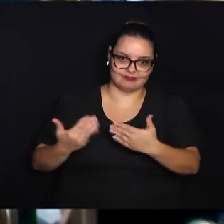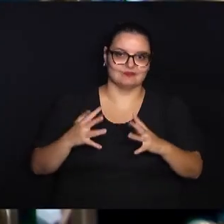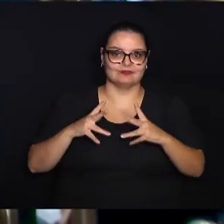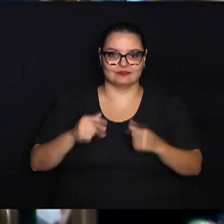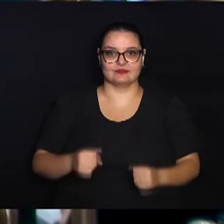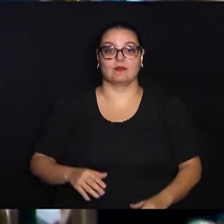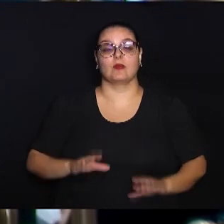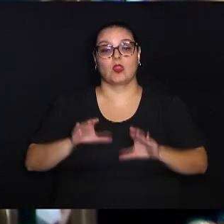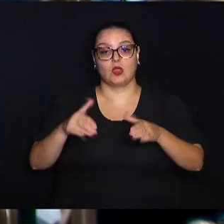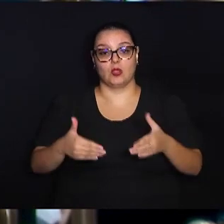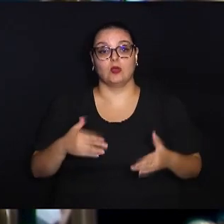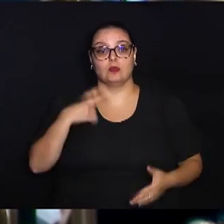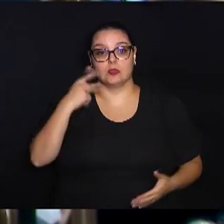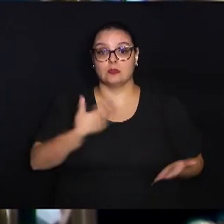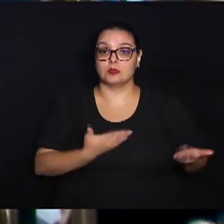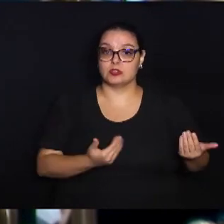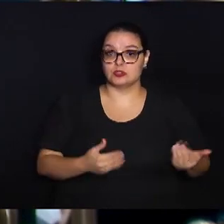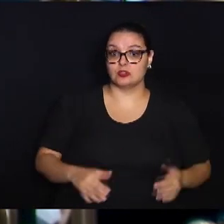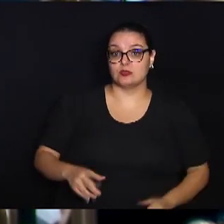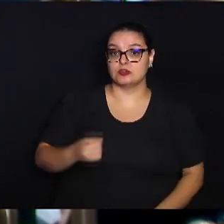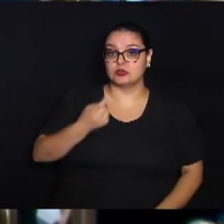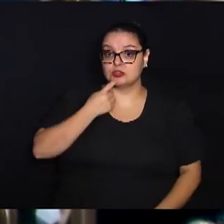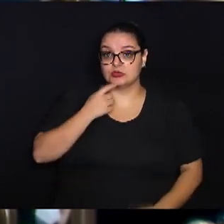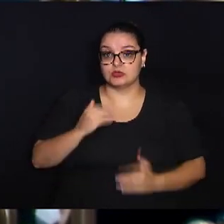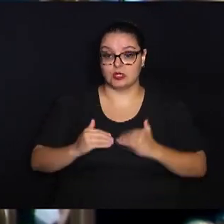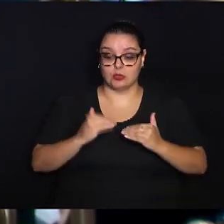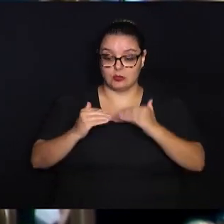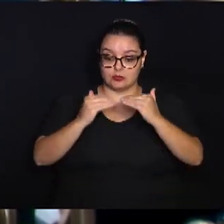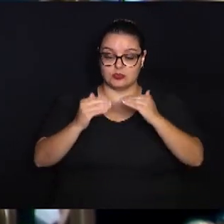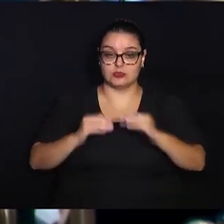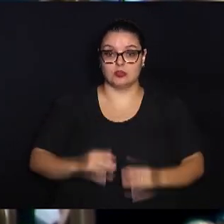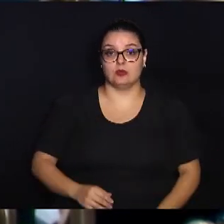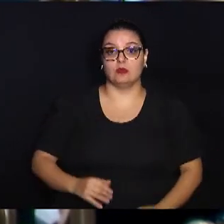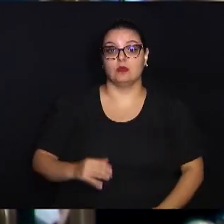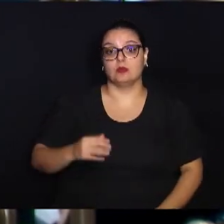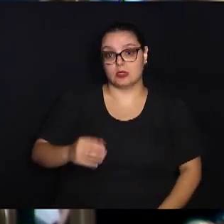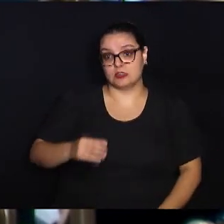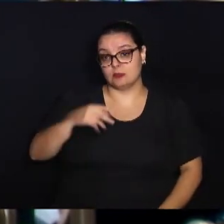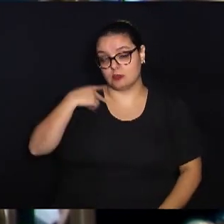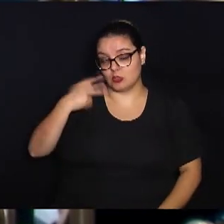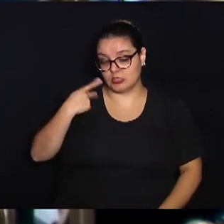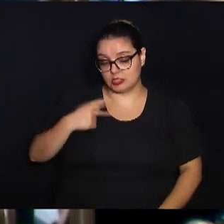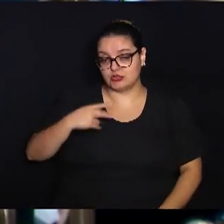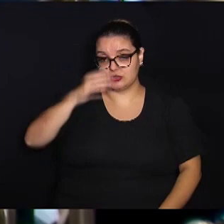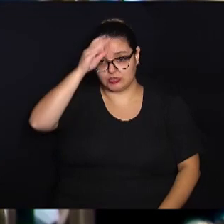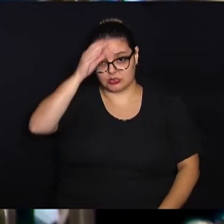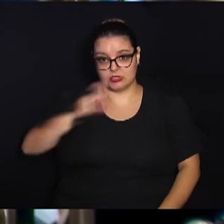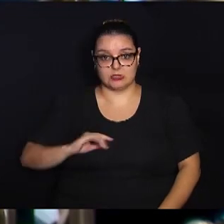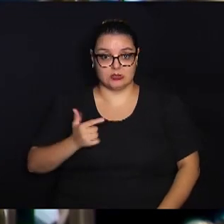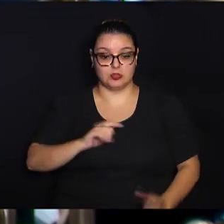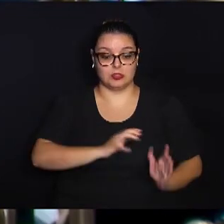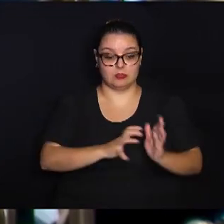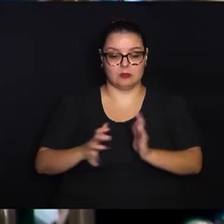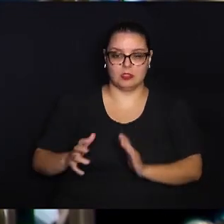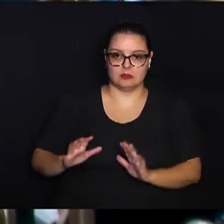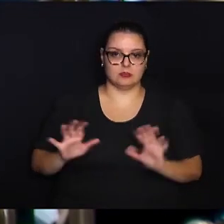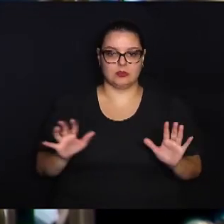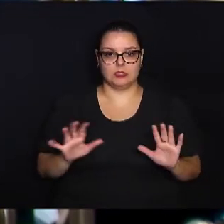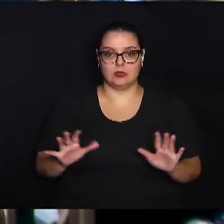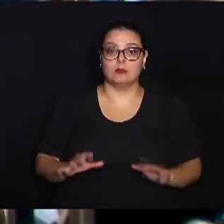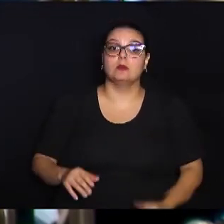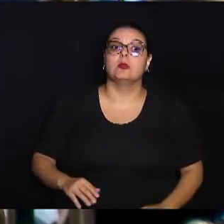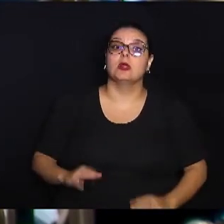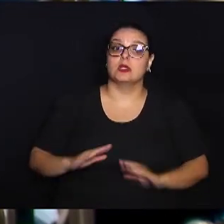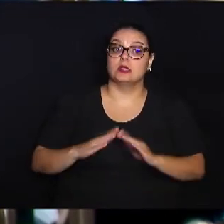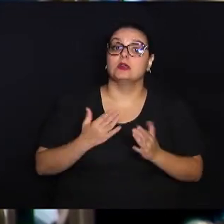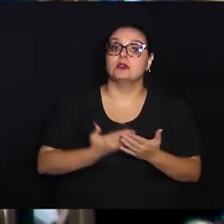Parlamento Jovem de Campinas é um programa de formação política e cidadã sem viés partidário promovido pela Escola do Legislativo